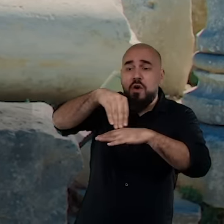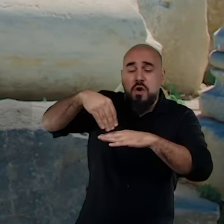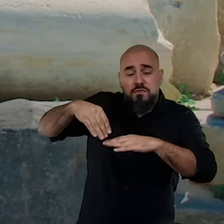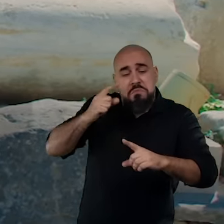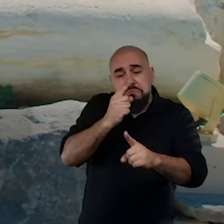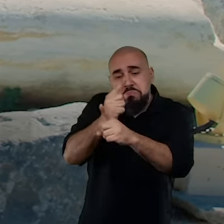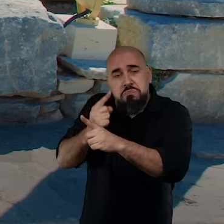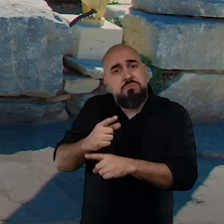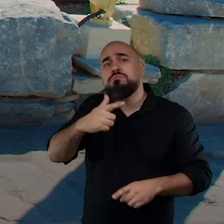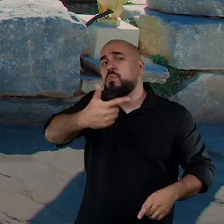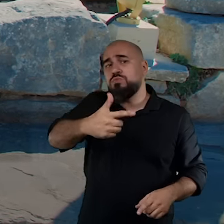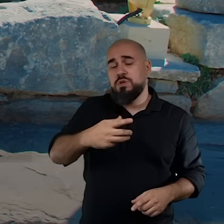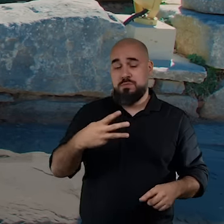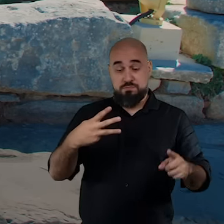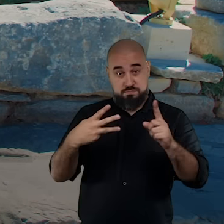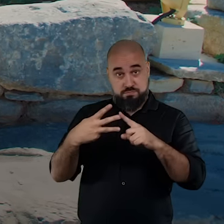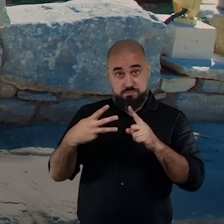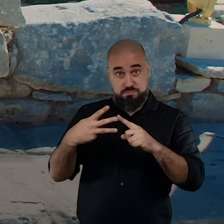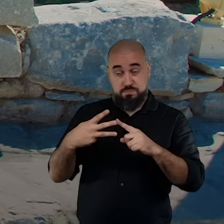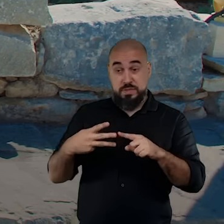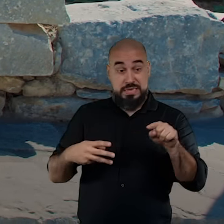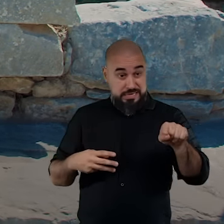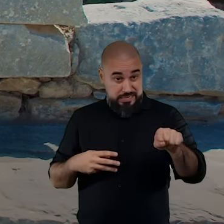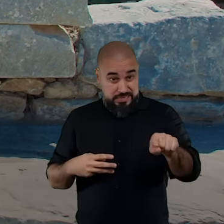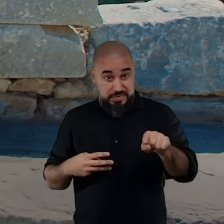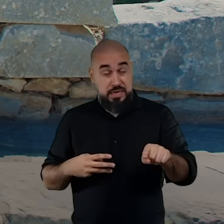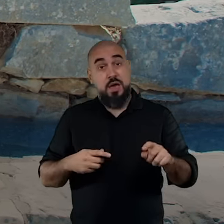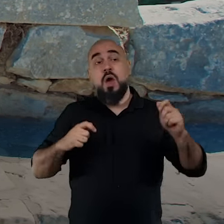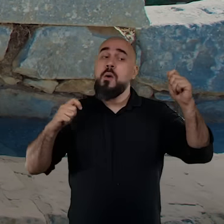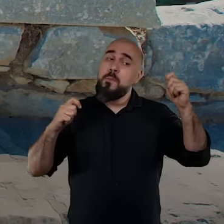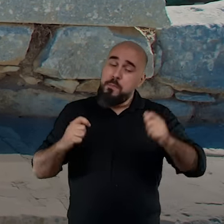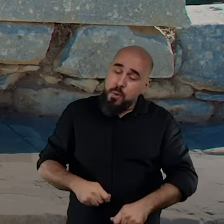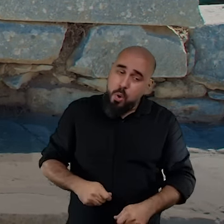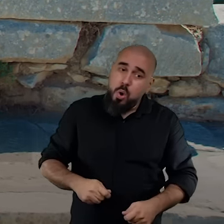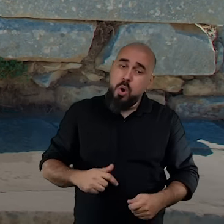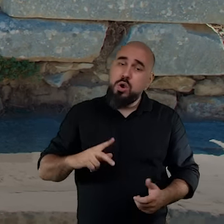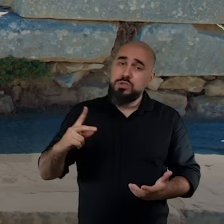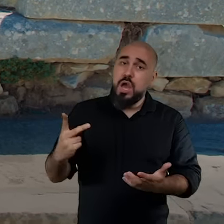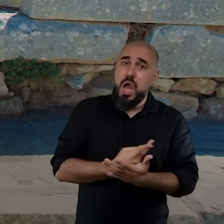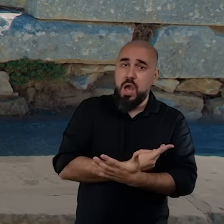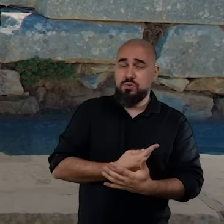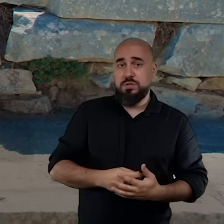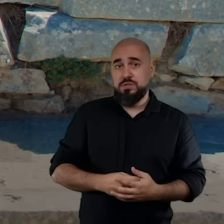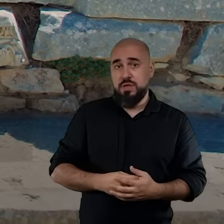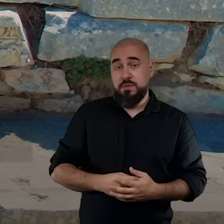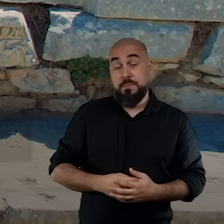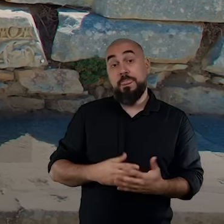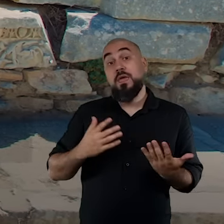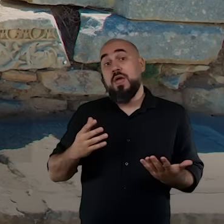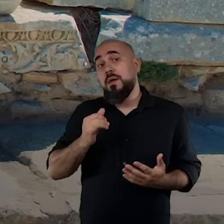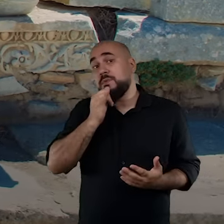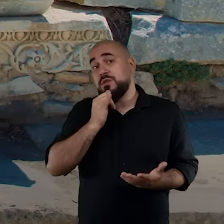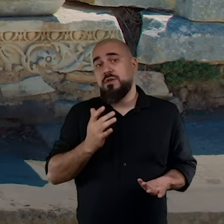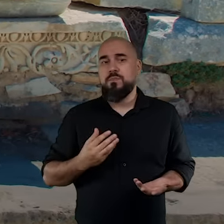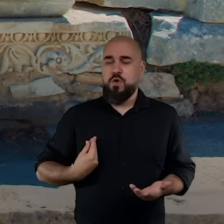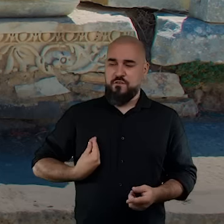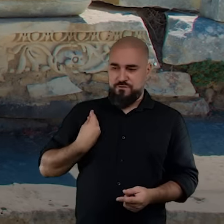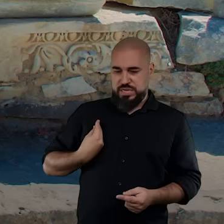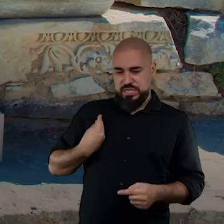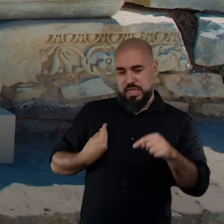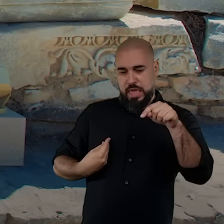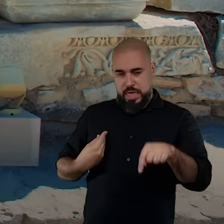essa hipótese. Quando eu digo, segundo lugar, isso aqui é uma possibilidade, é como se eu dissesse, olha, o apóstolo Paulo esteve